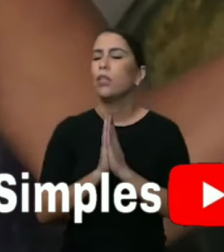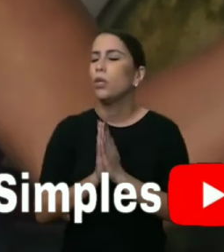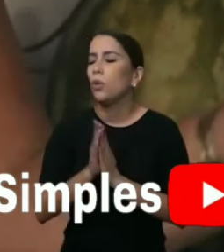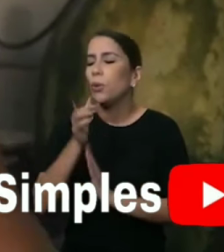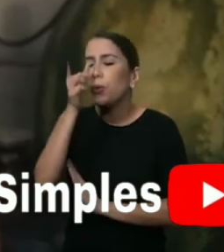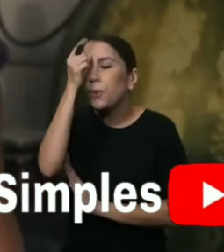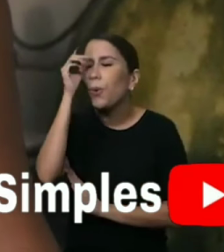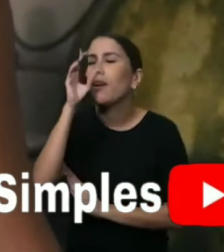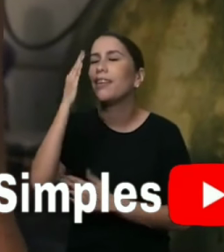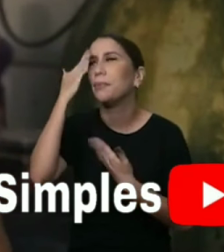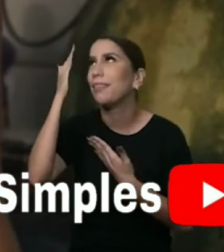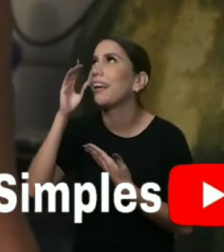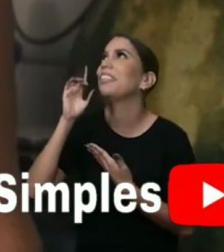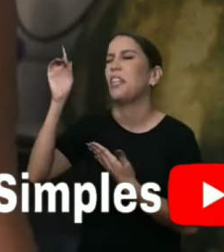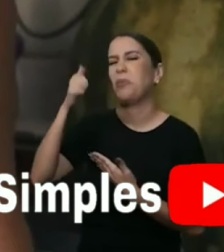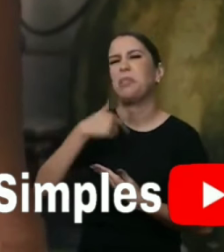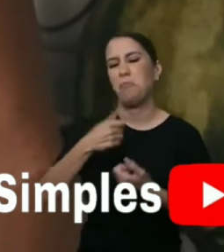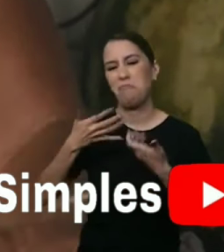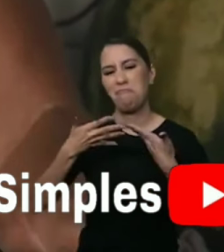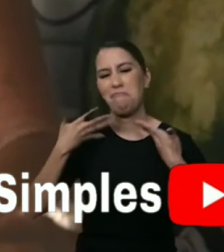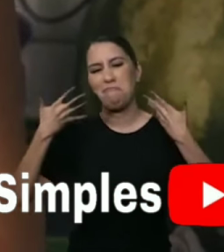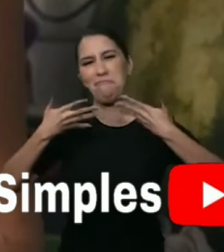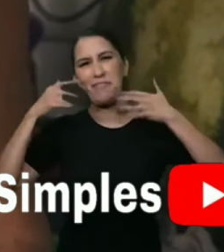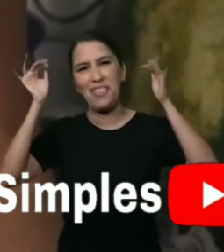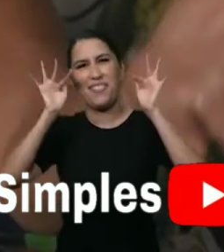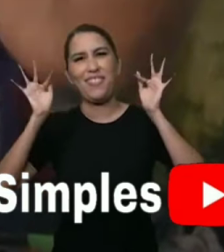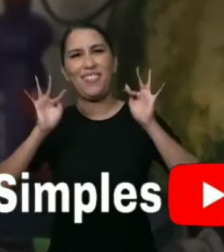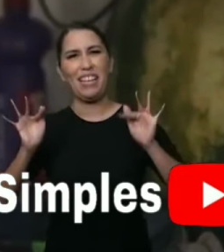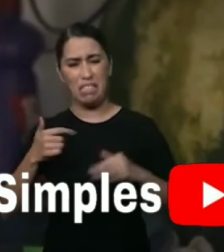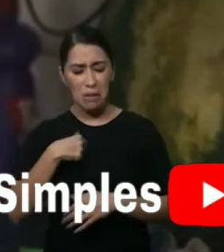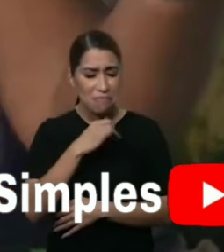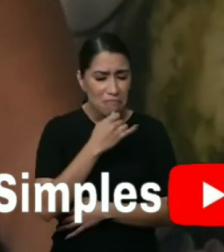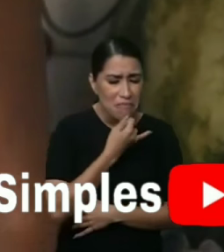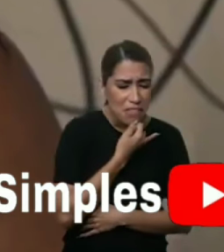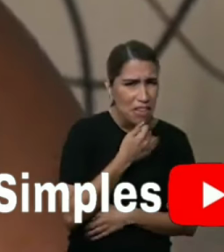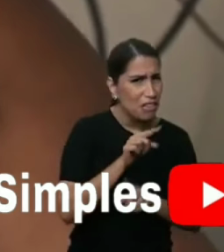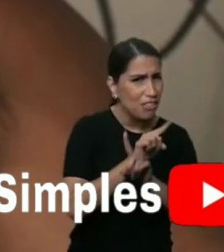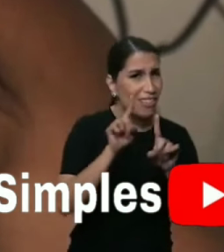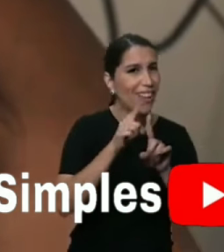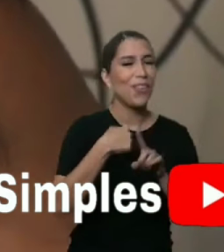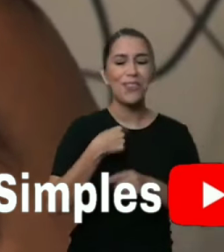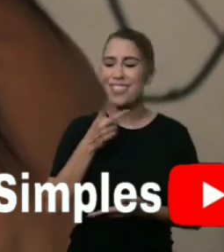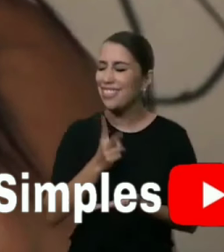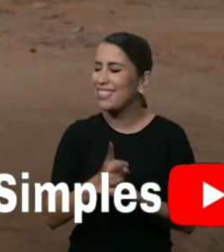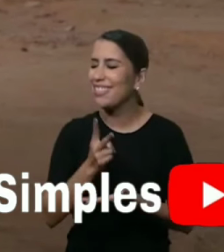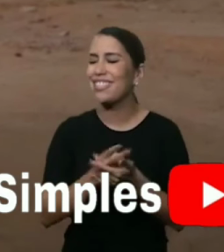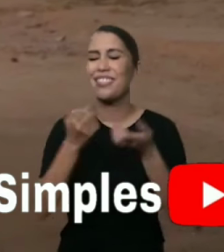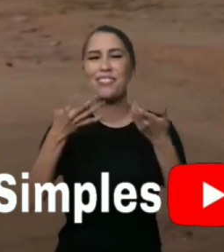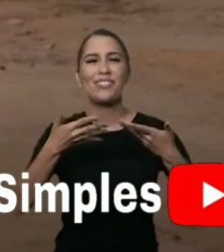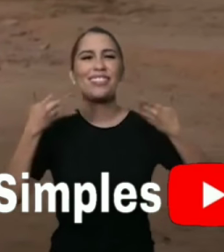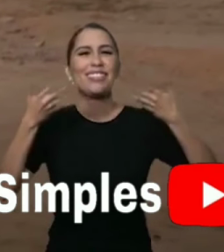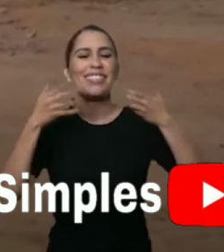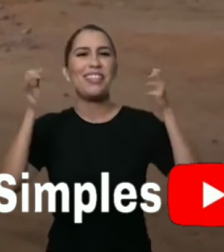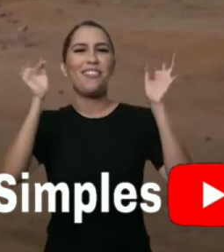Graças a Deus, eu sou animada. Eu nunca baixo a cabeça, eu só levanto a cabeça. Pra mim tá tudo bom.